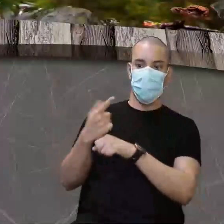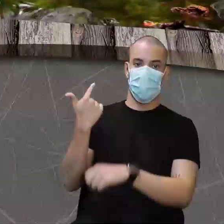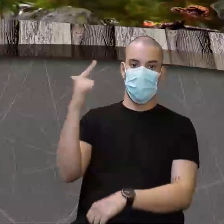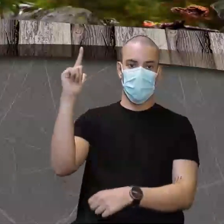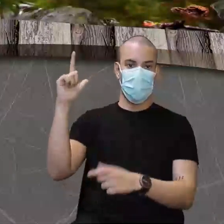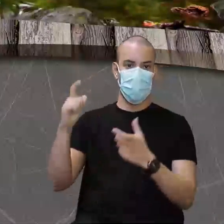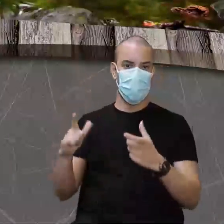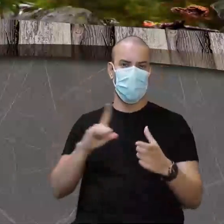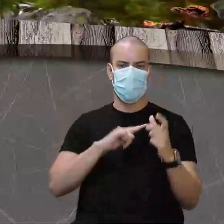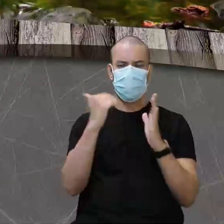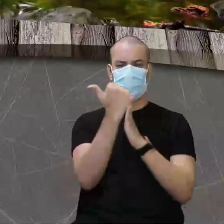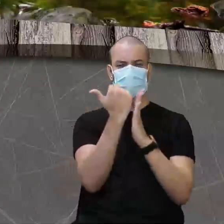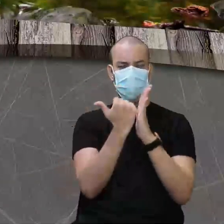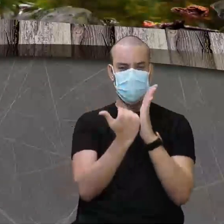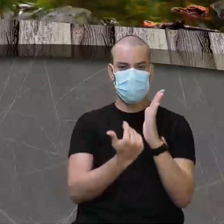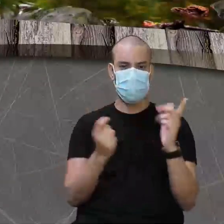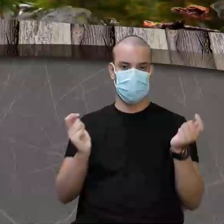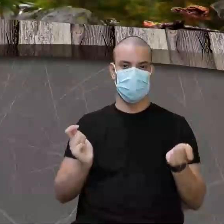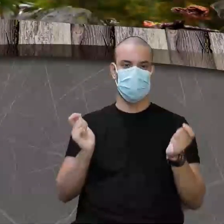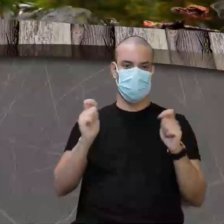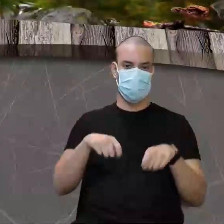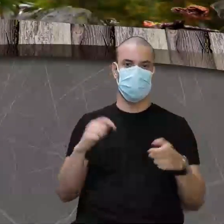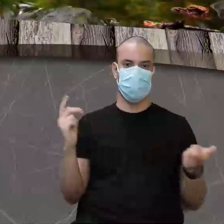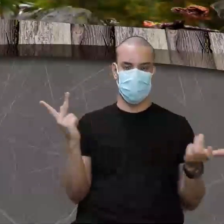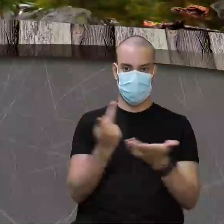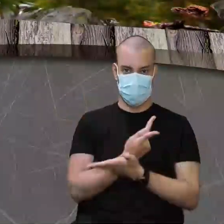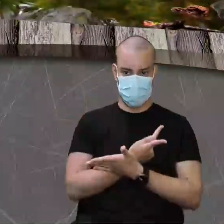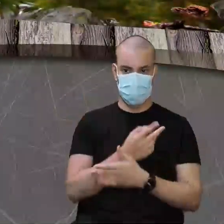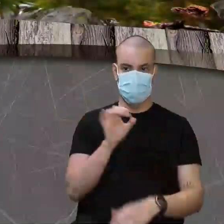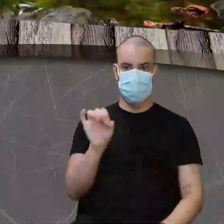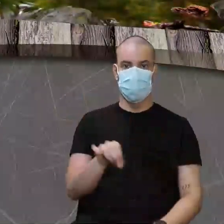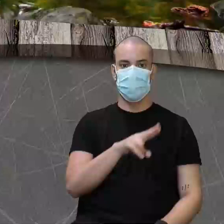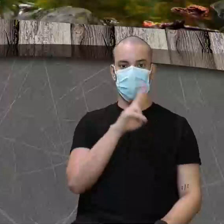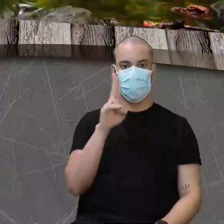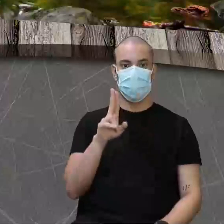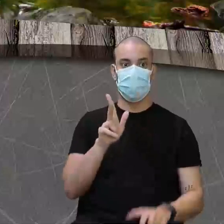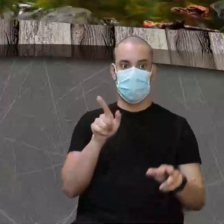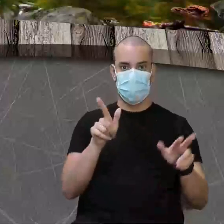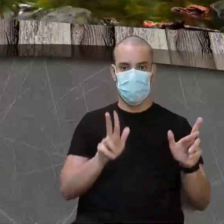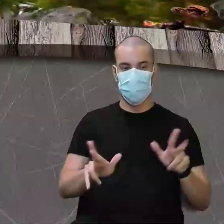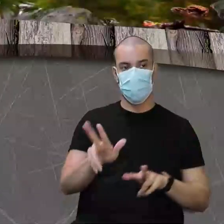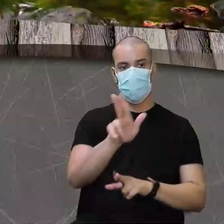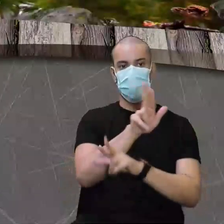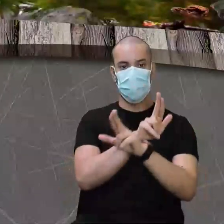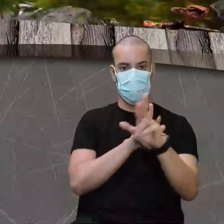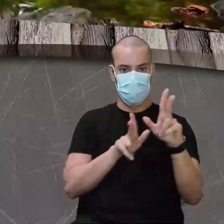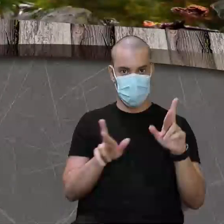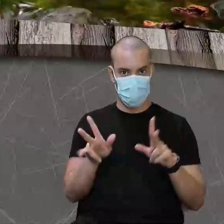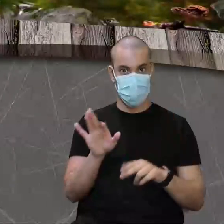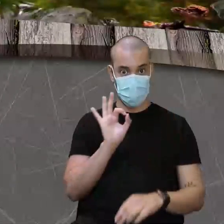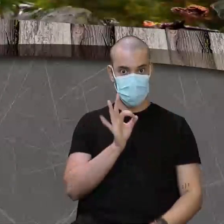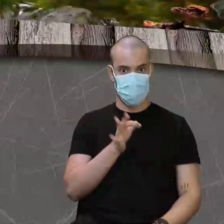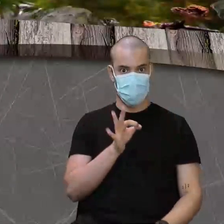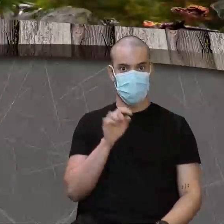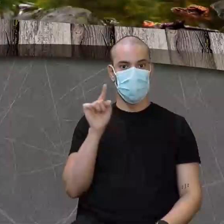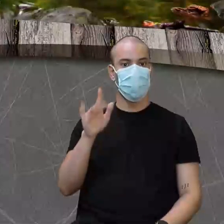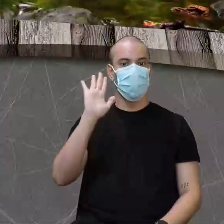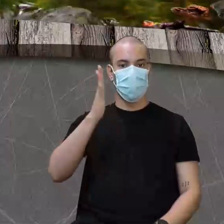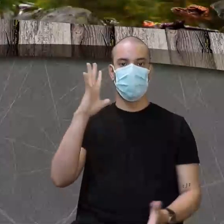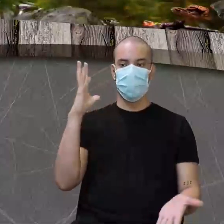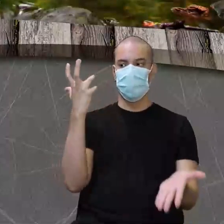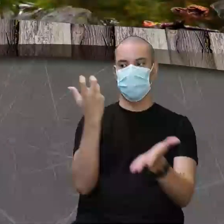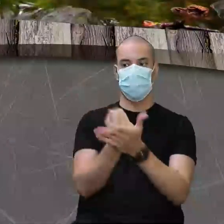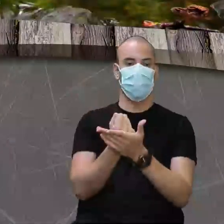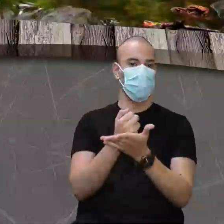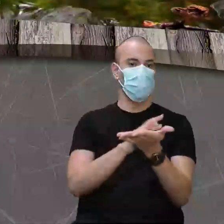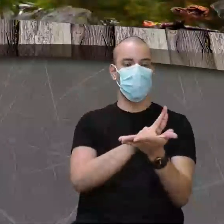vai ter vários fatores aí que vão influenciar essa mobilidade ou essa variação na alimentação, tá bom? Isso já foi registrado